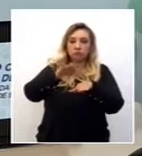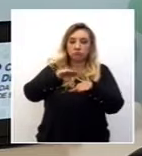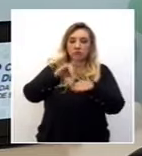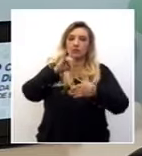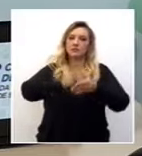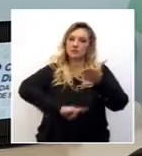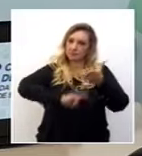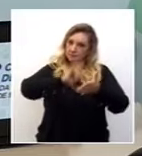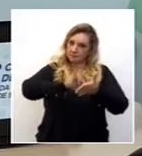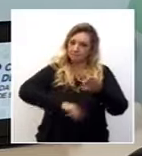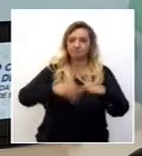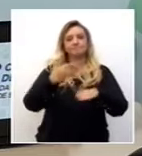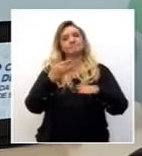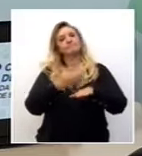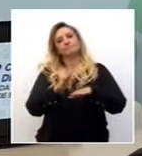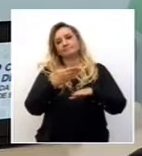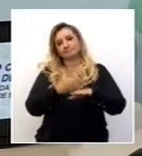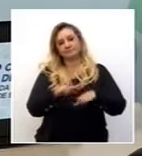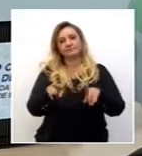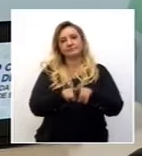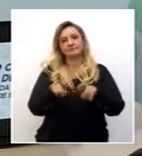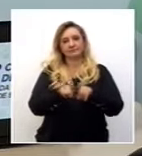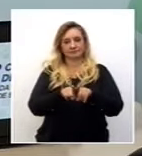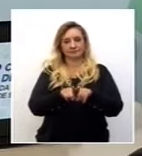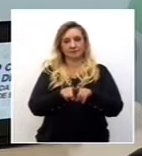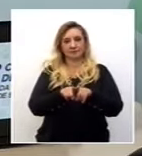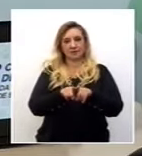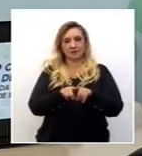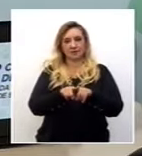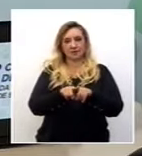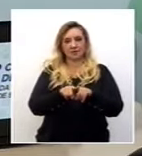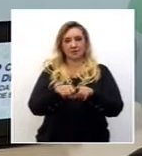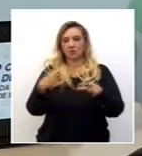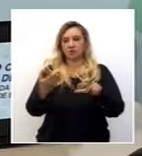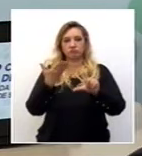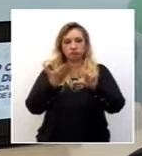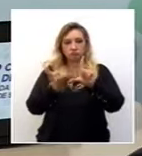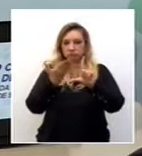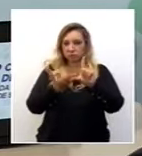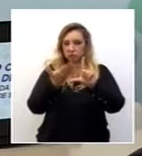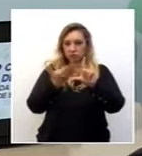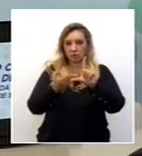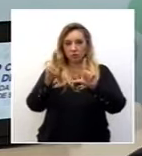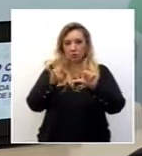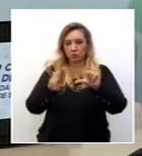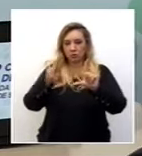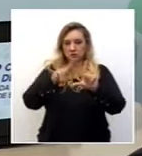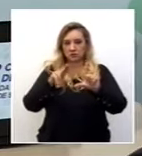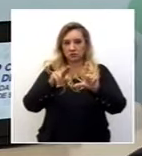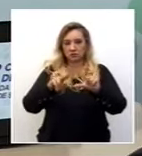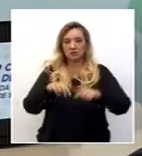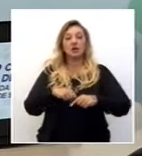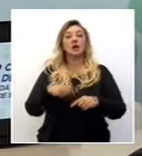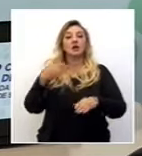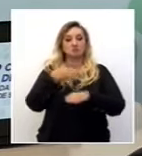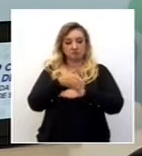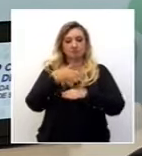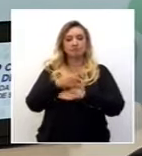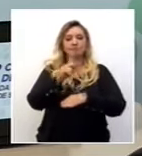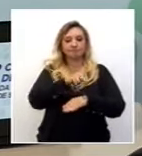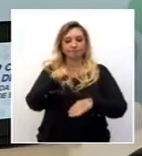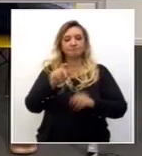documentos orientadores de atividades, como usar o Google Classroom. Tem várias informações, é interessante até o professor acessar ali também,